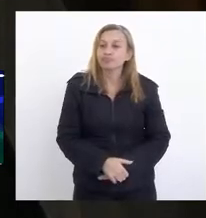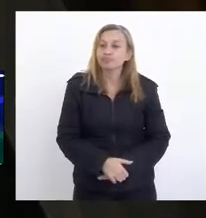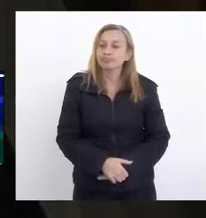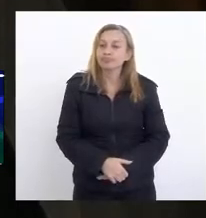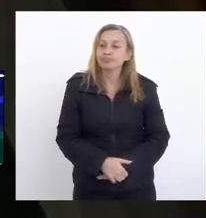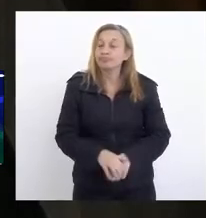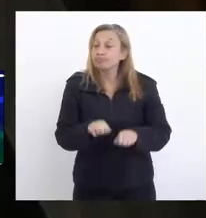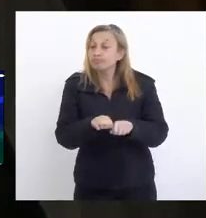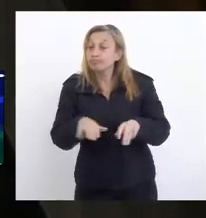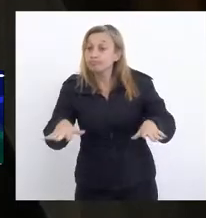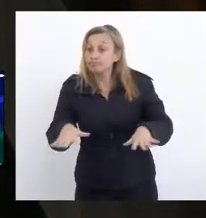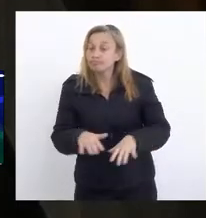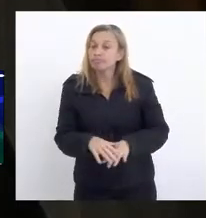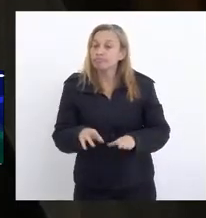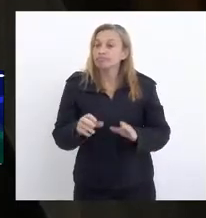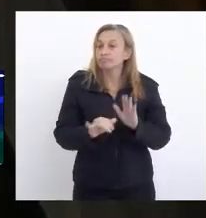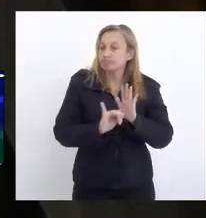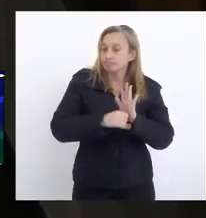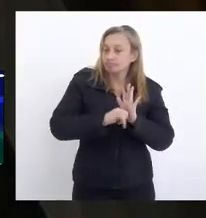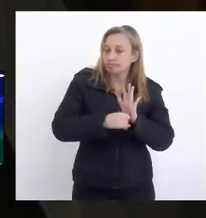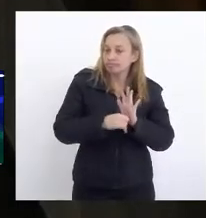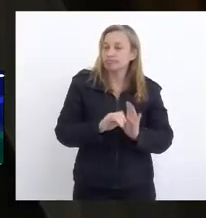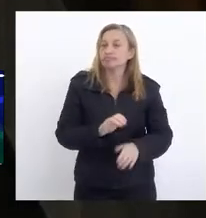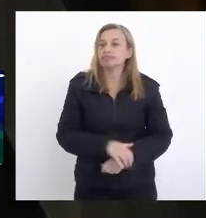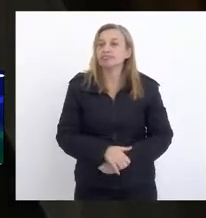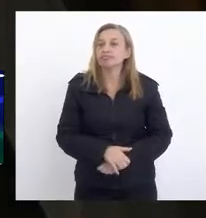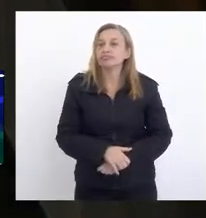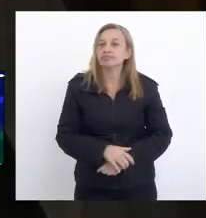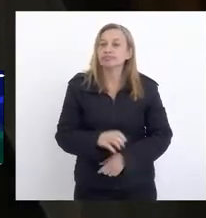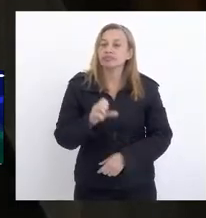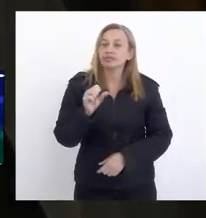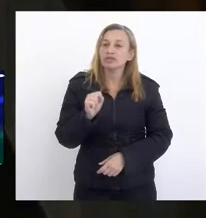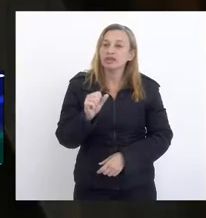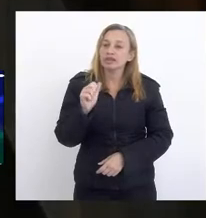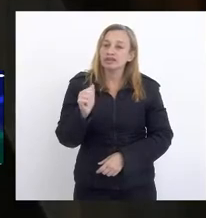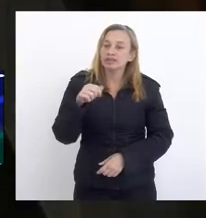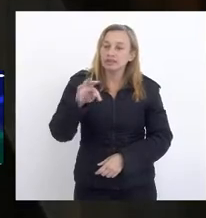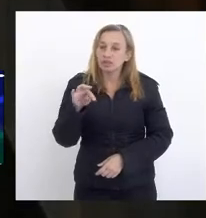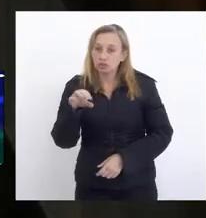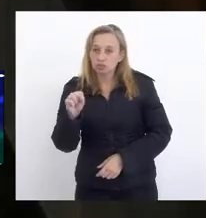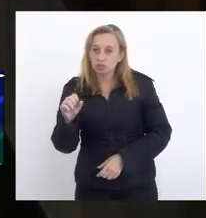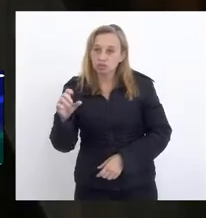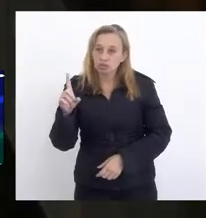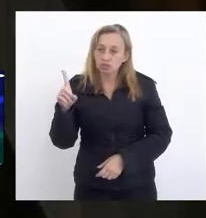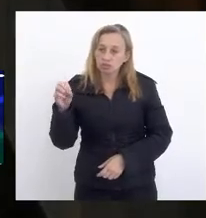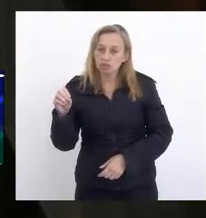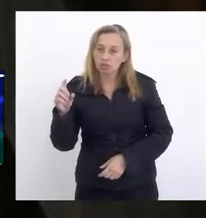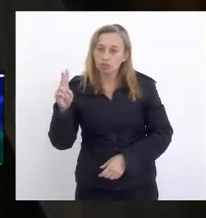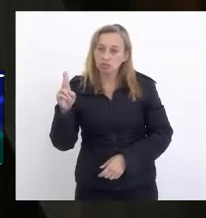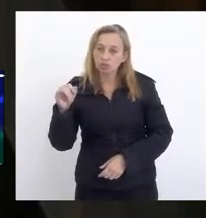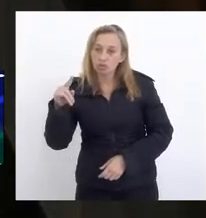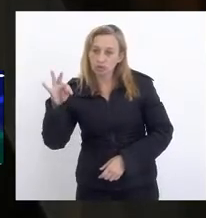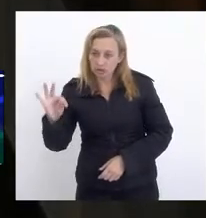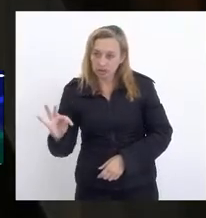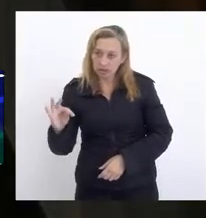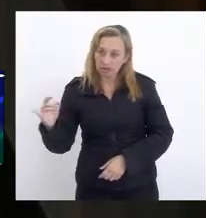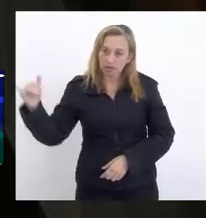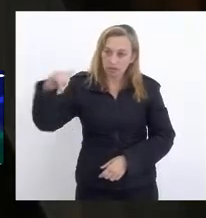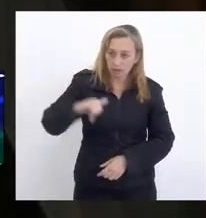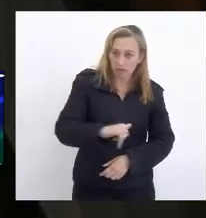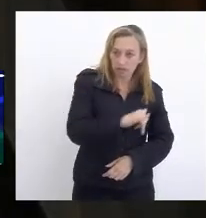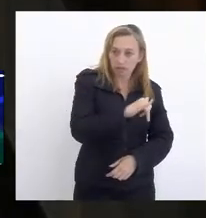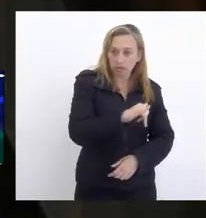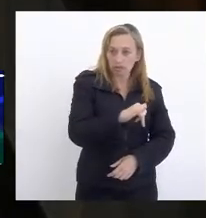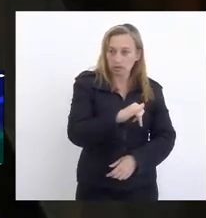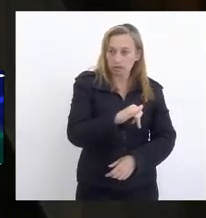da ampliação, o edital que vai sair para a ampliação do Santos Dumont, em detrimento de